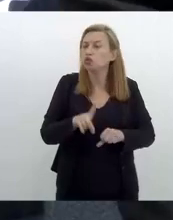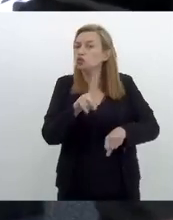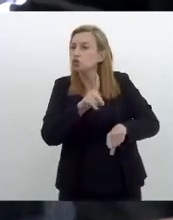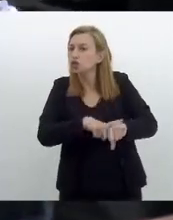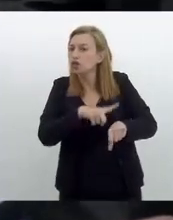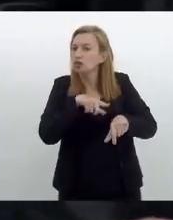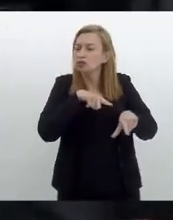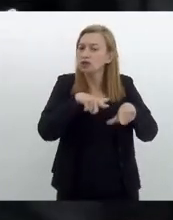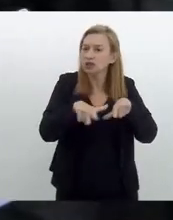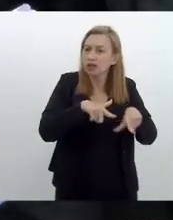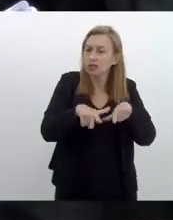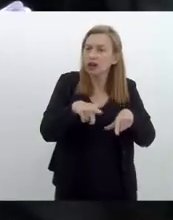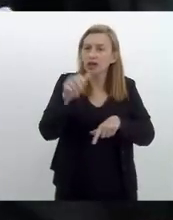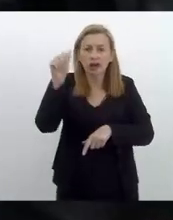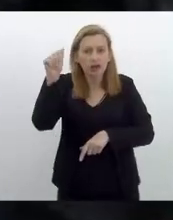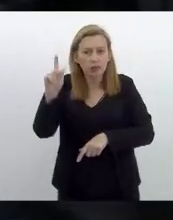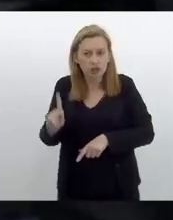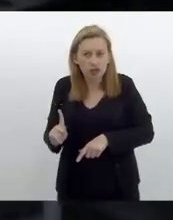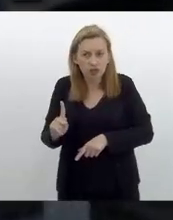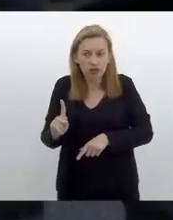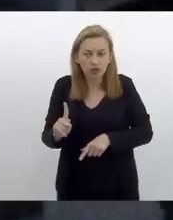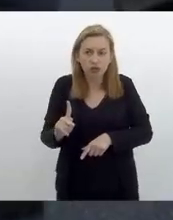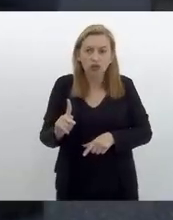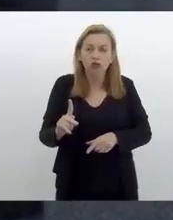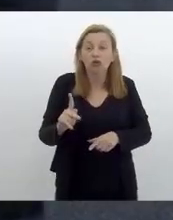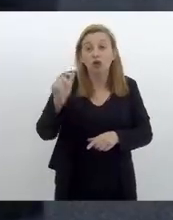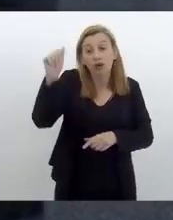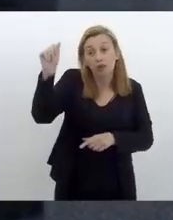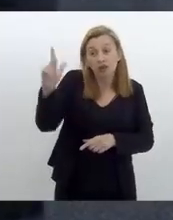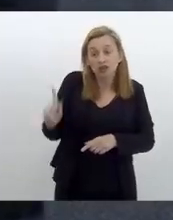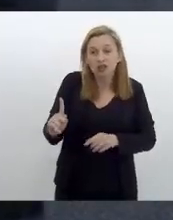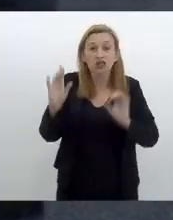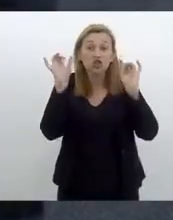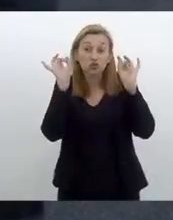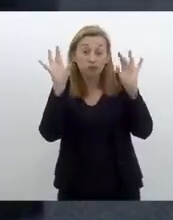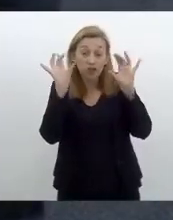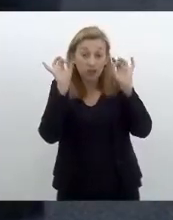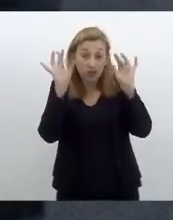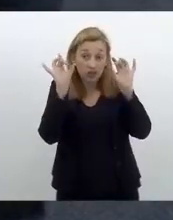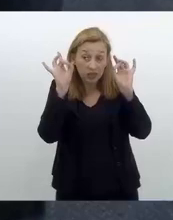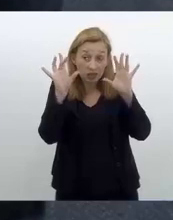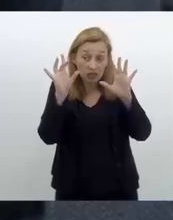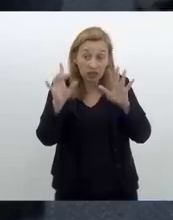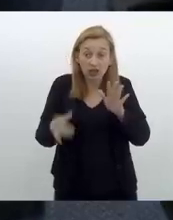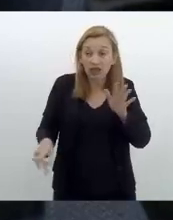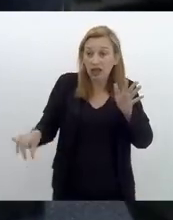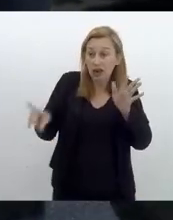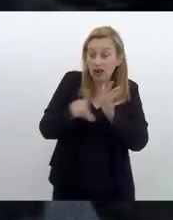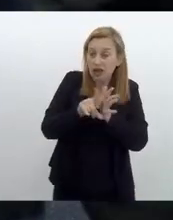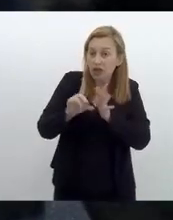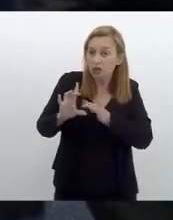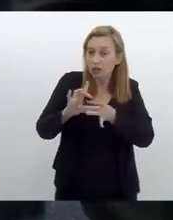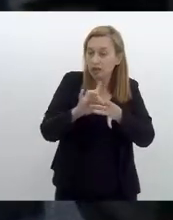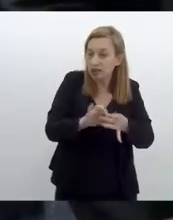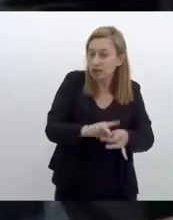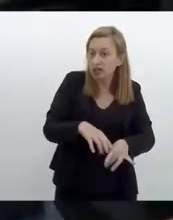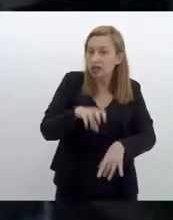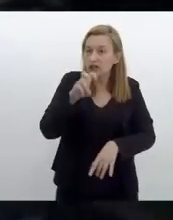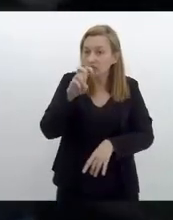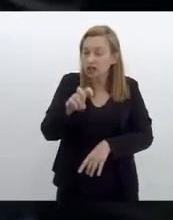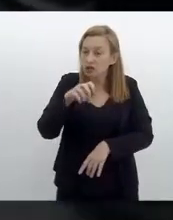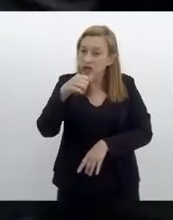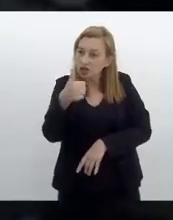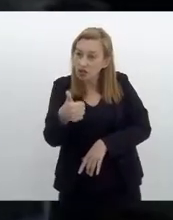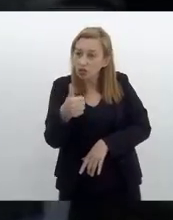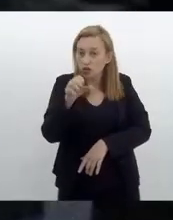serviço e da aposentadoria uma aposentadoria especial que é prevista na lei complementar 51